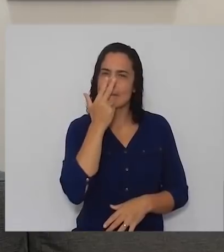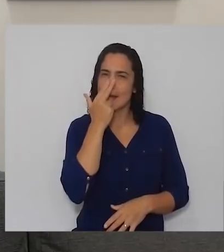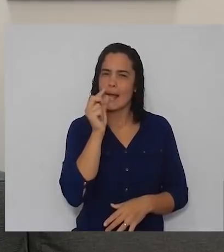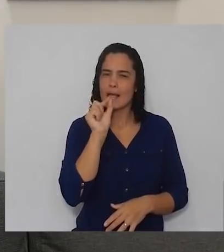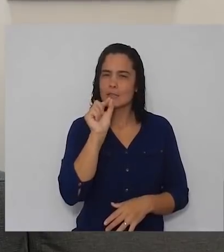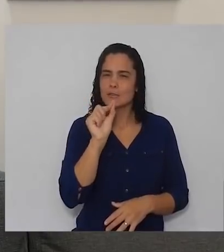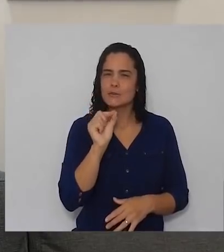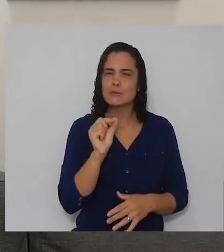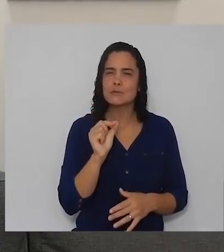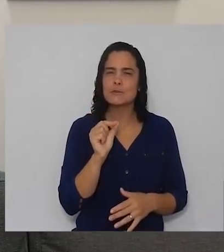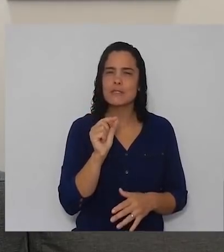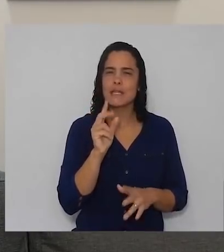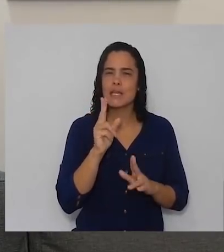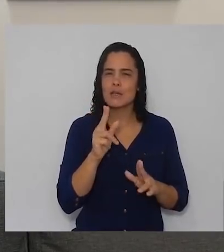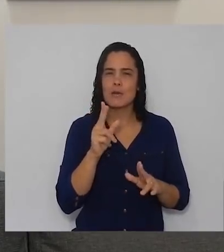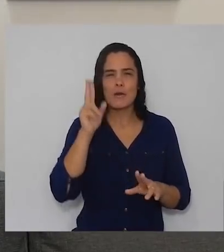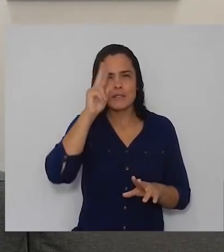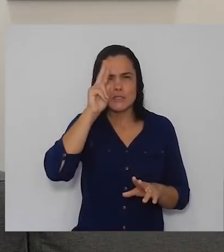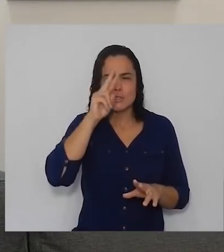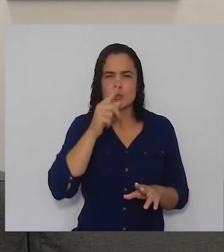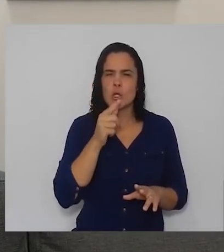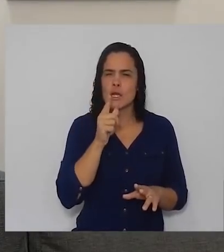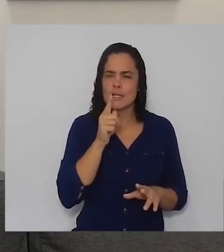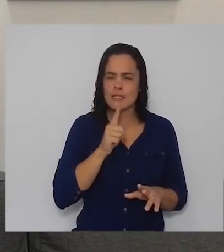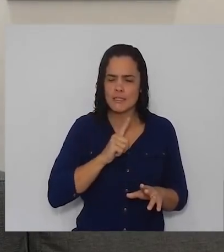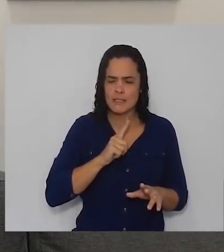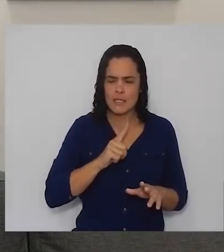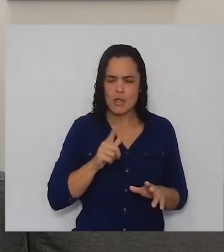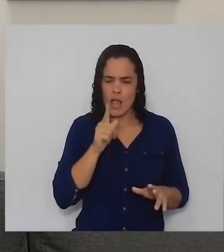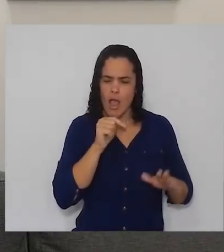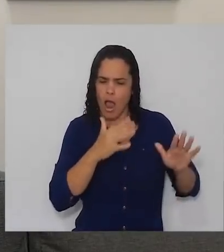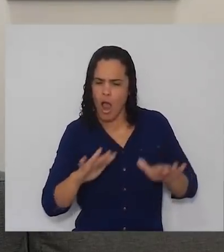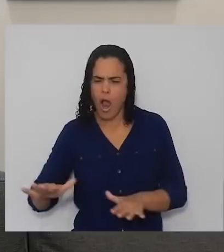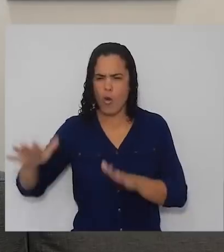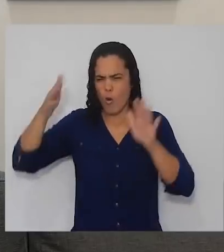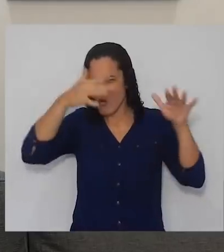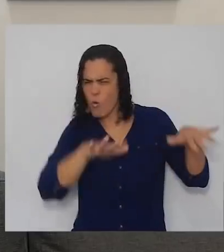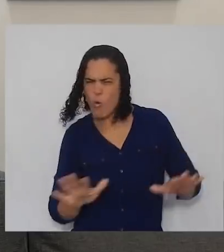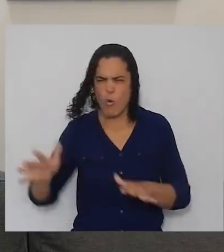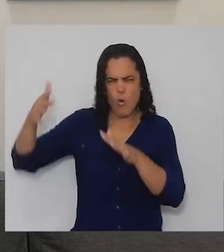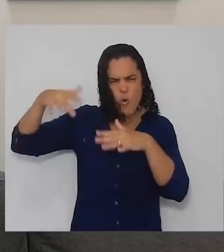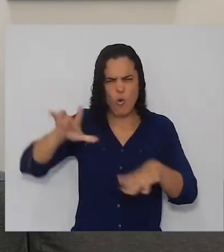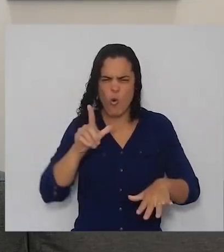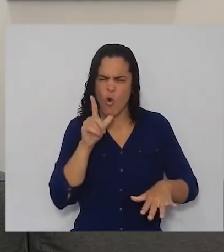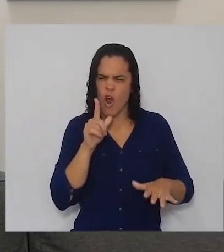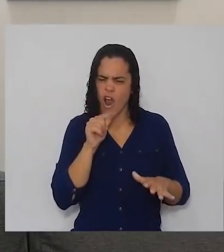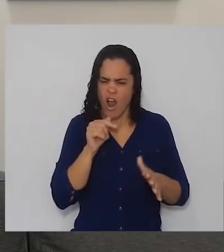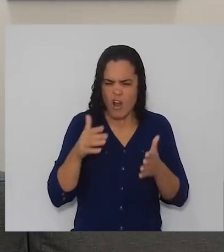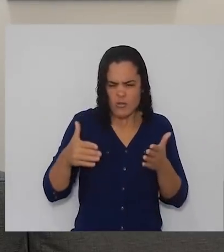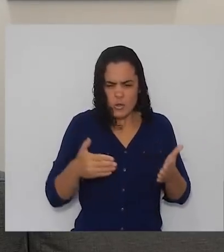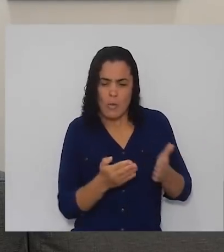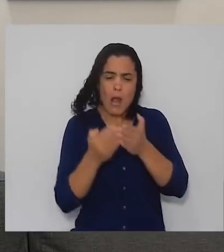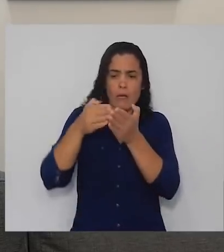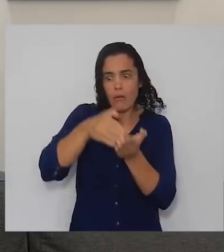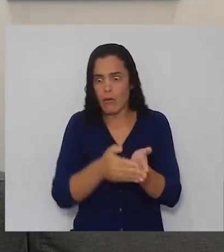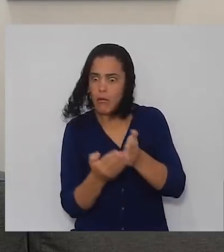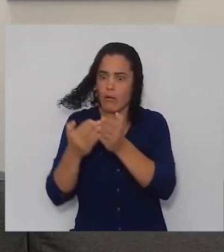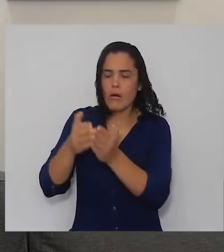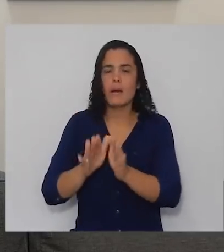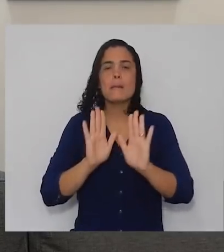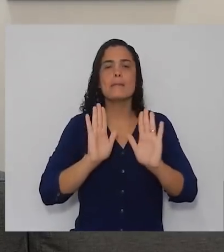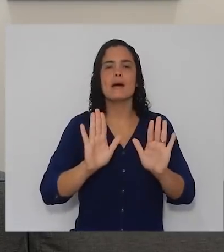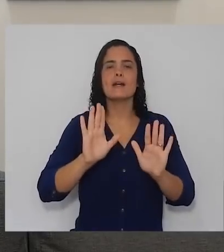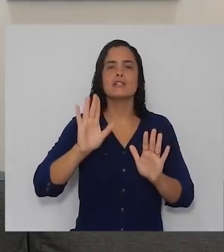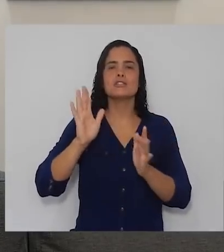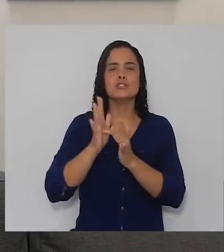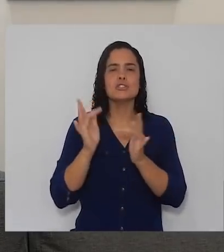barco está balançando de um lado para o outro, a tempestade continua violenta contra nós, o tempo de